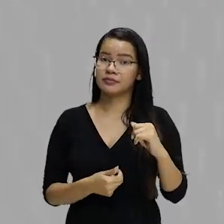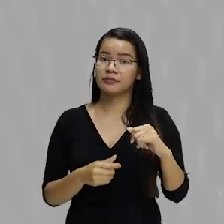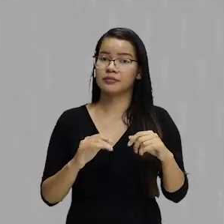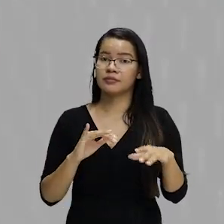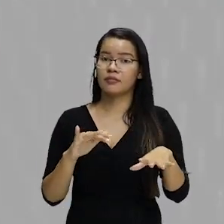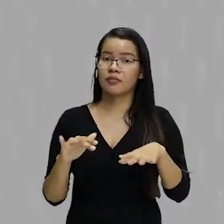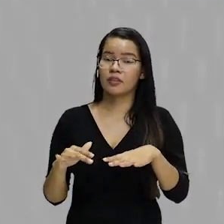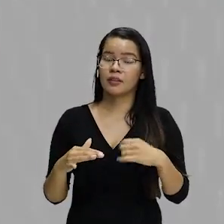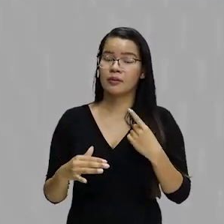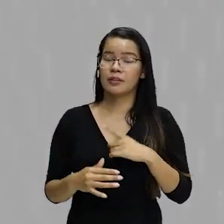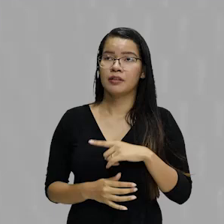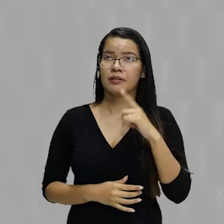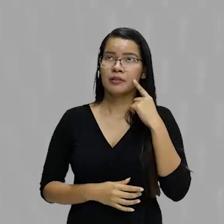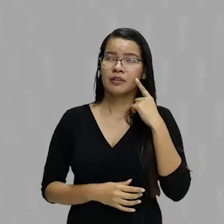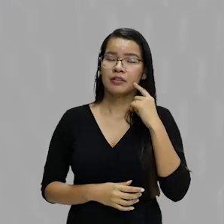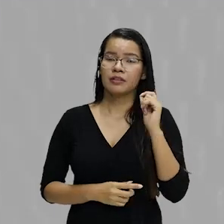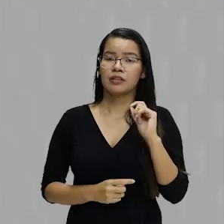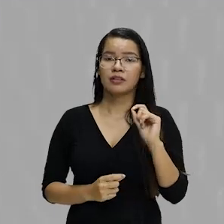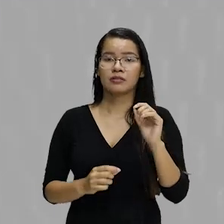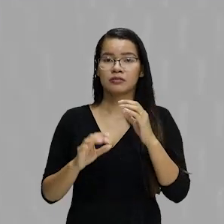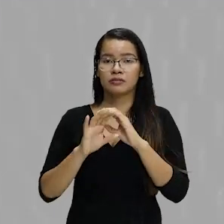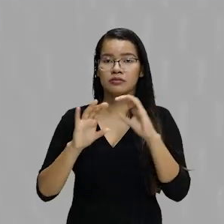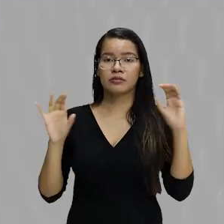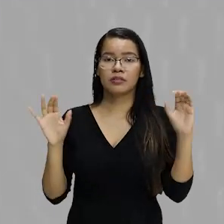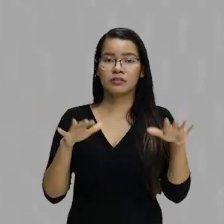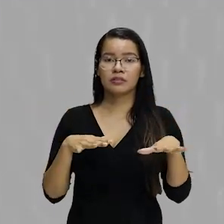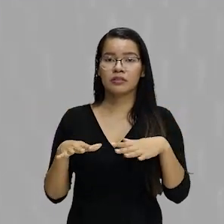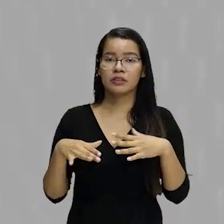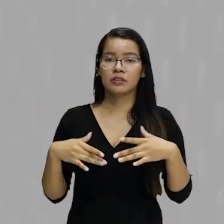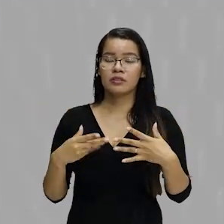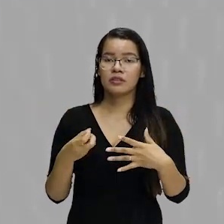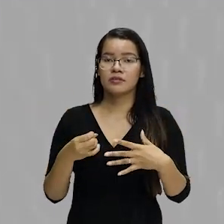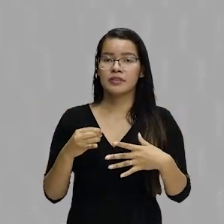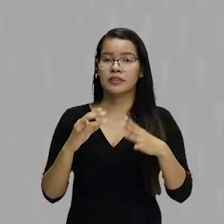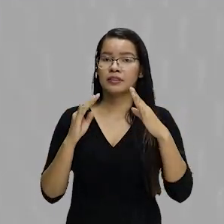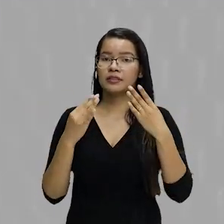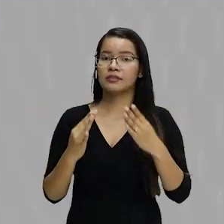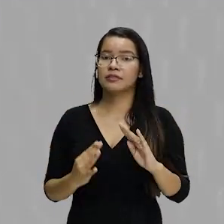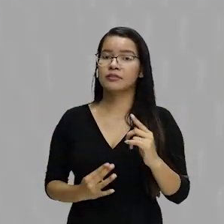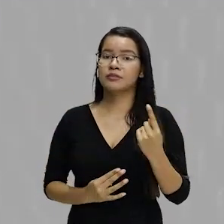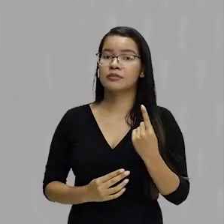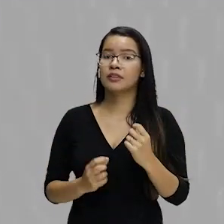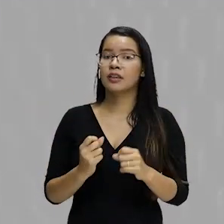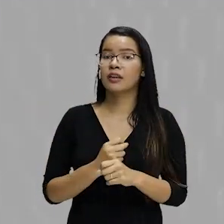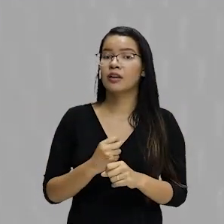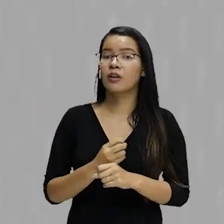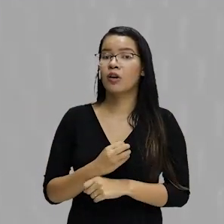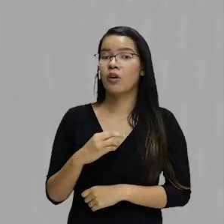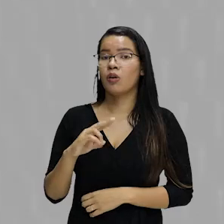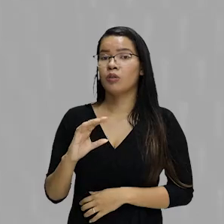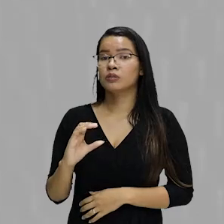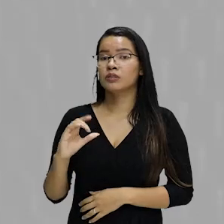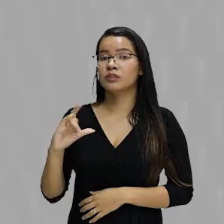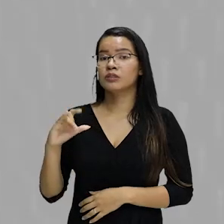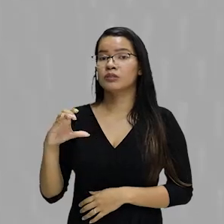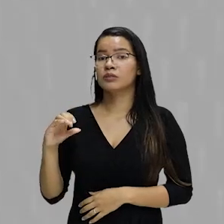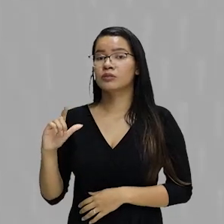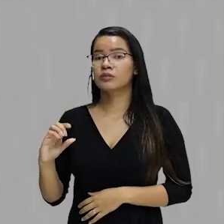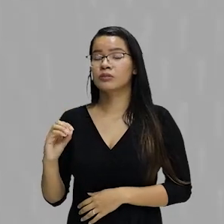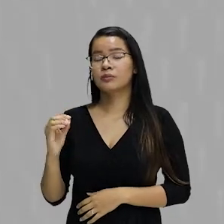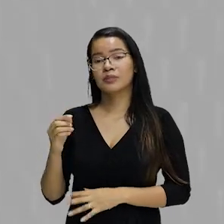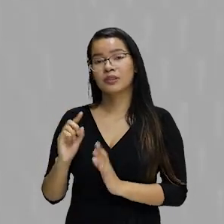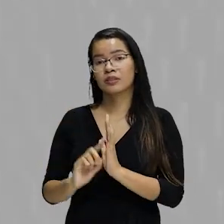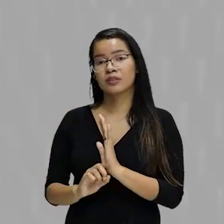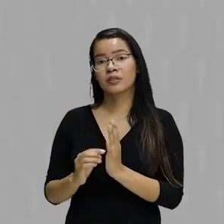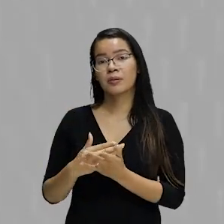Então se você pegar em um ano, por exemplo, ou em um ciclo talvez menor, e começar a toda noite fotografar